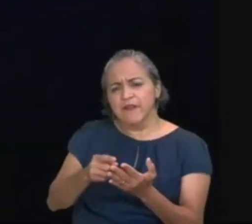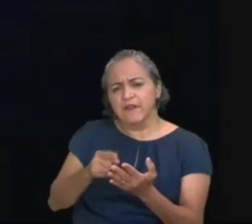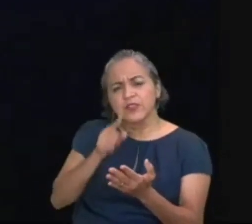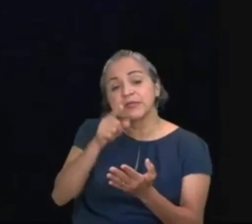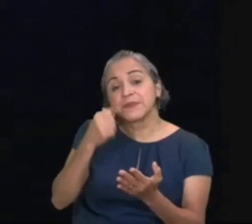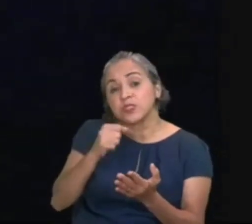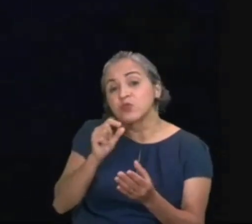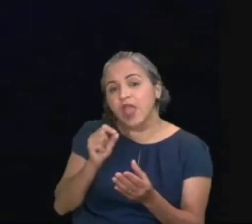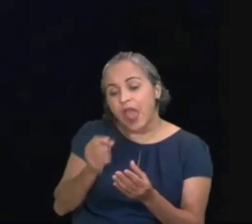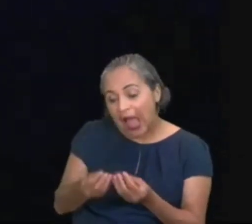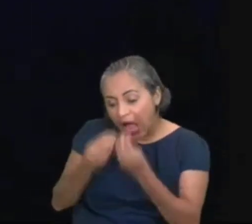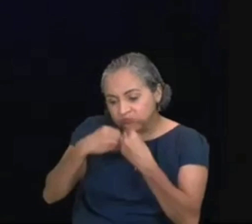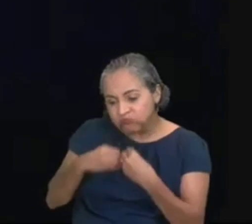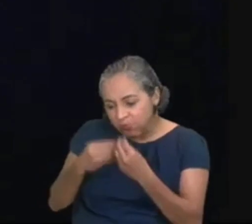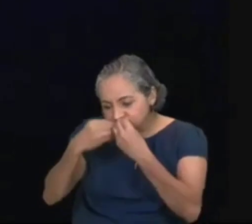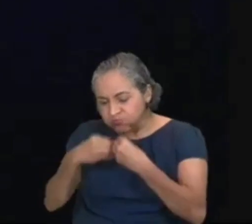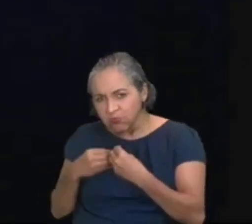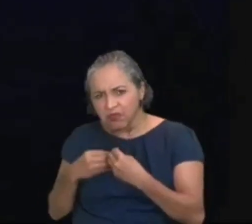é,